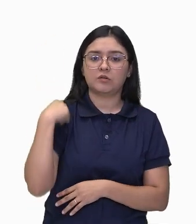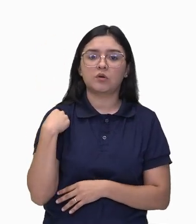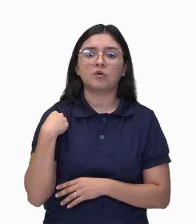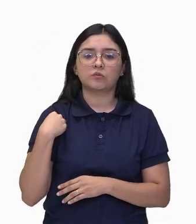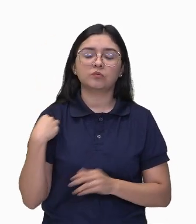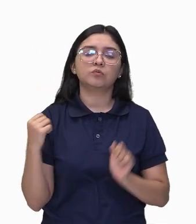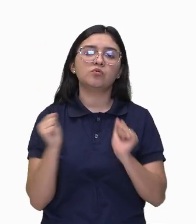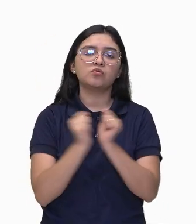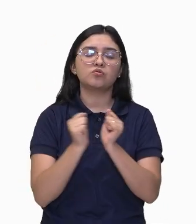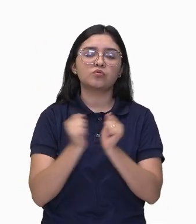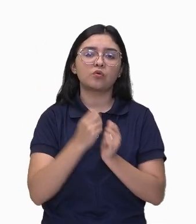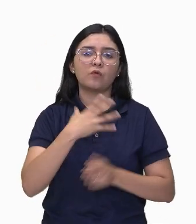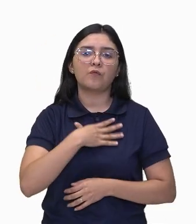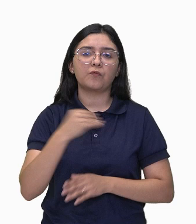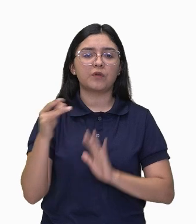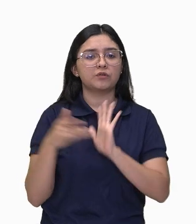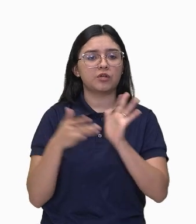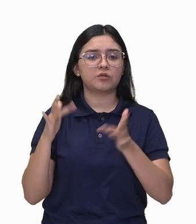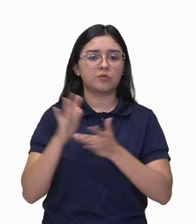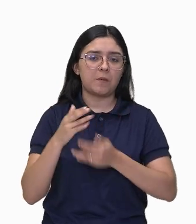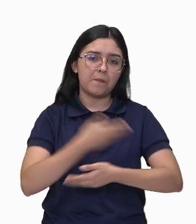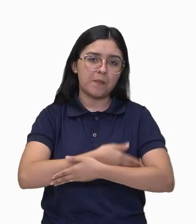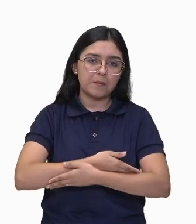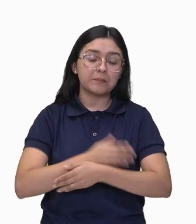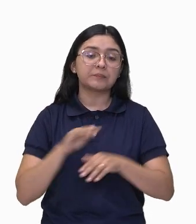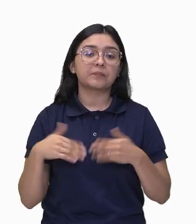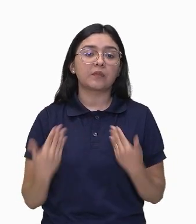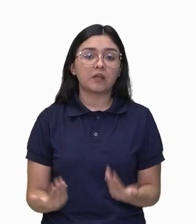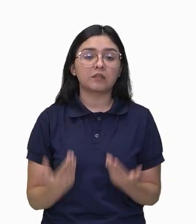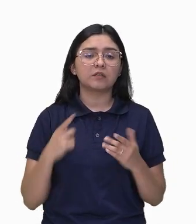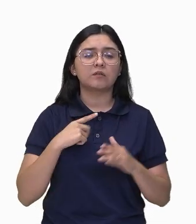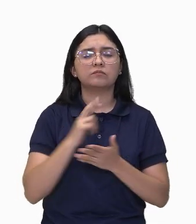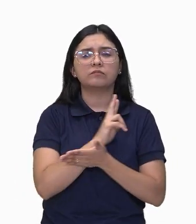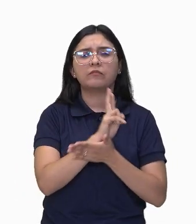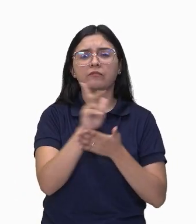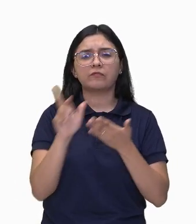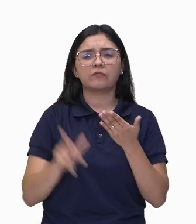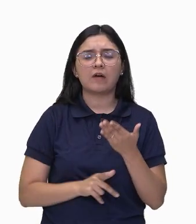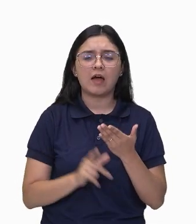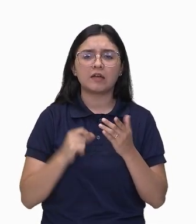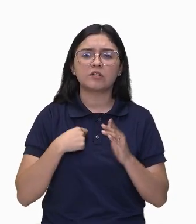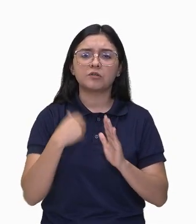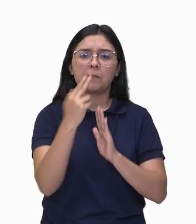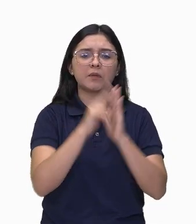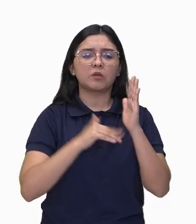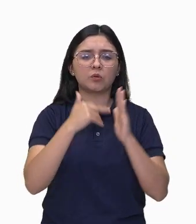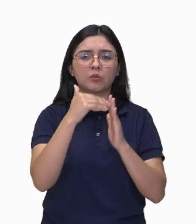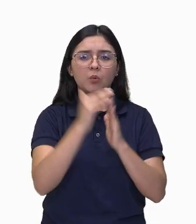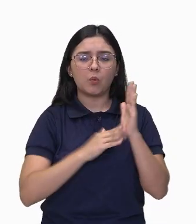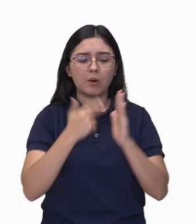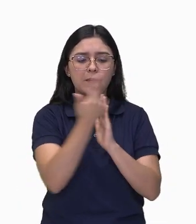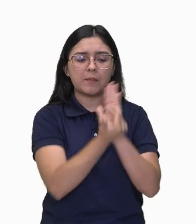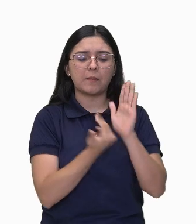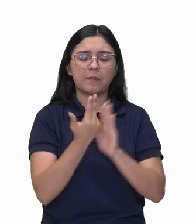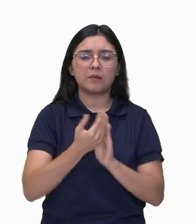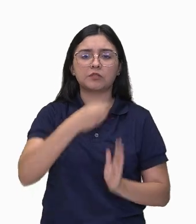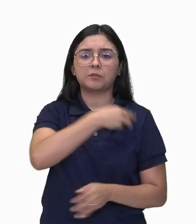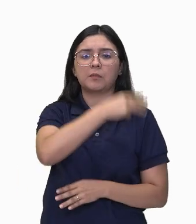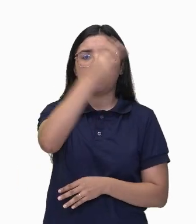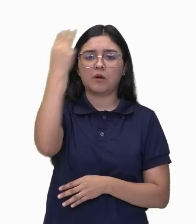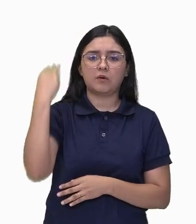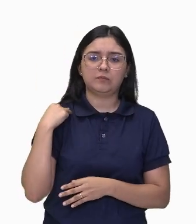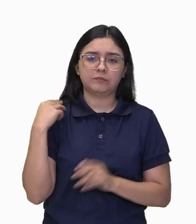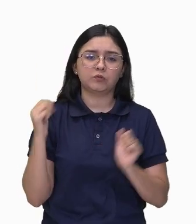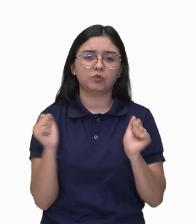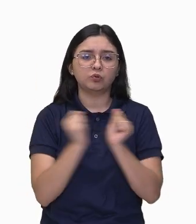menino Jesus, tá certo? Então, fazem várias pinturas, então, de Nossa Senhora, tá certo? Com o menino Jesus. Por isso que eu